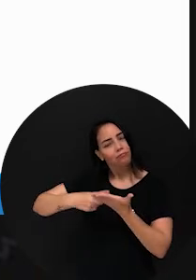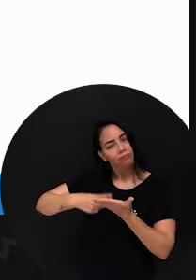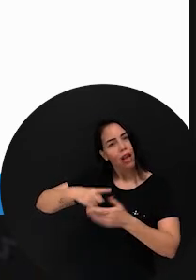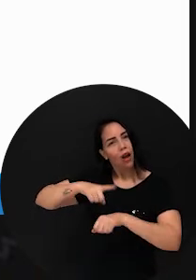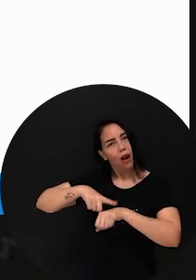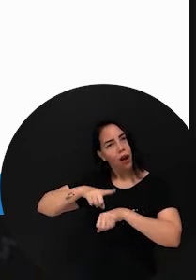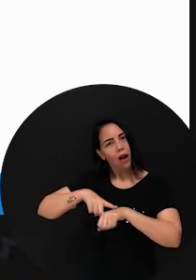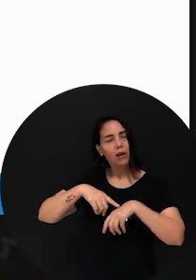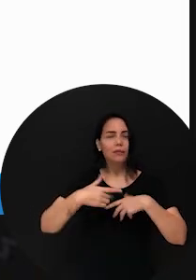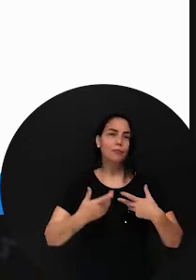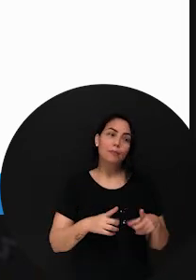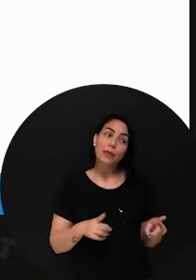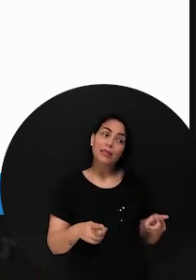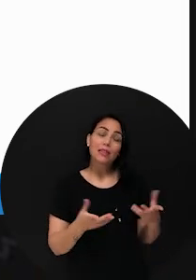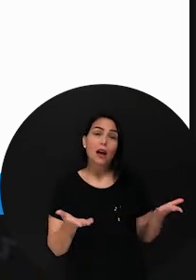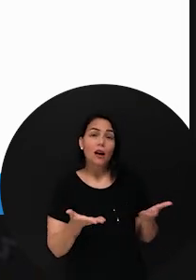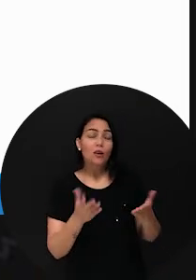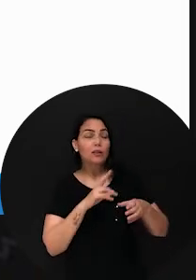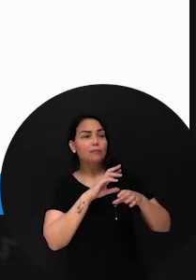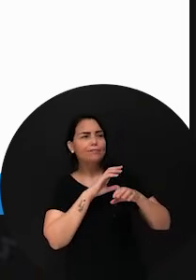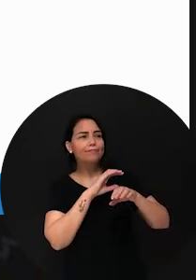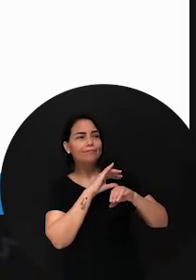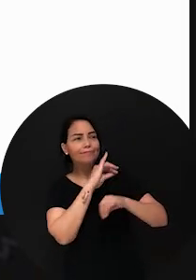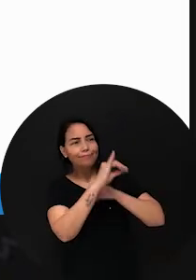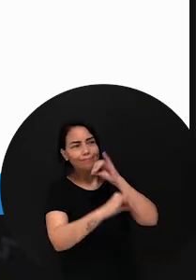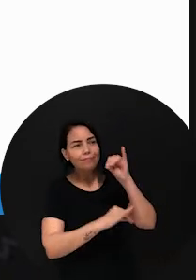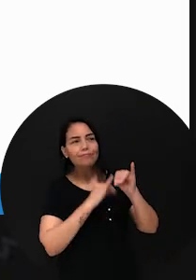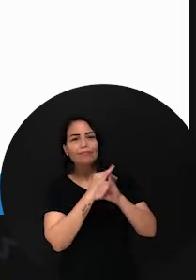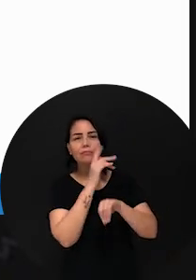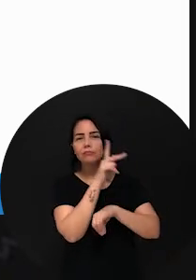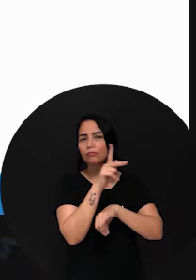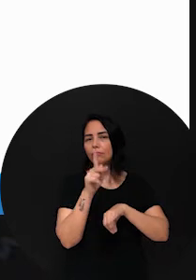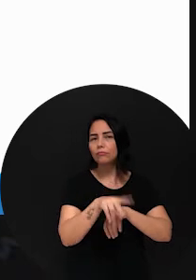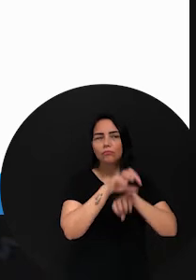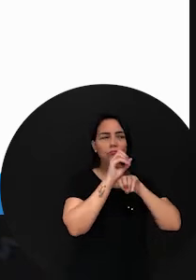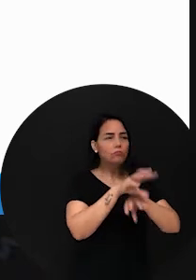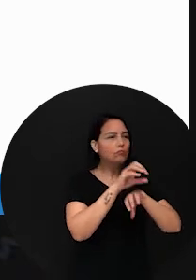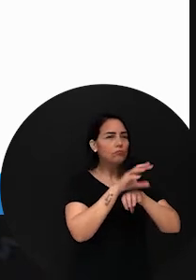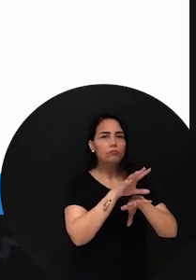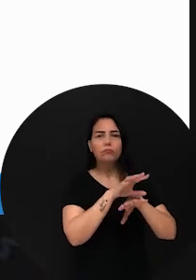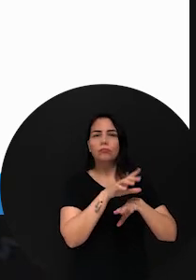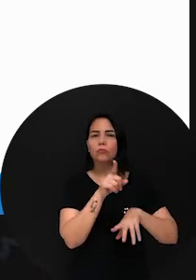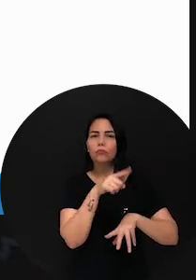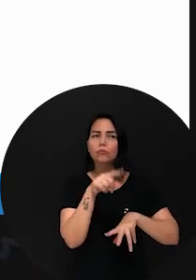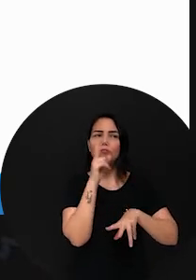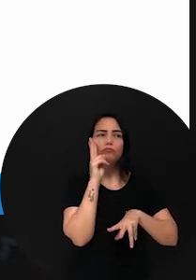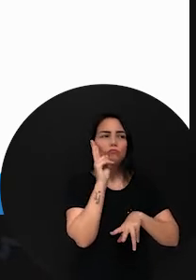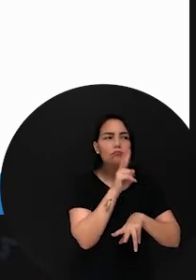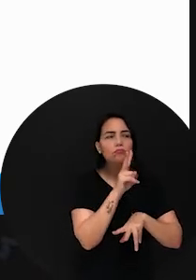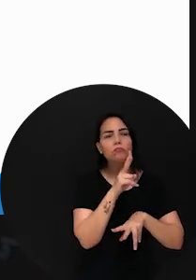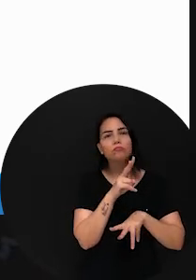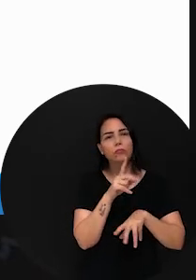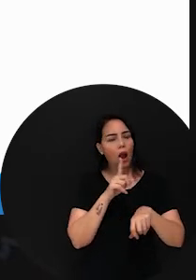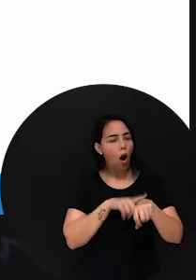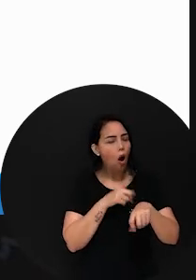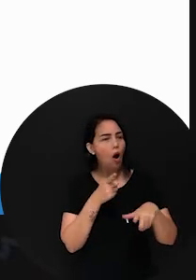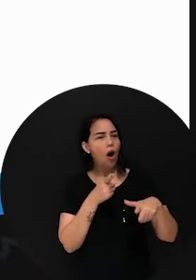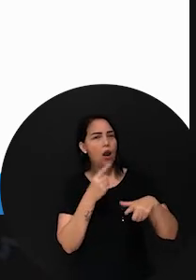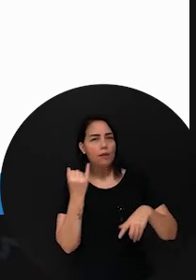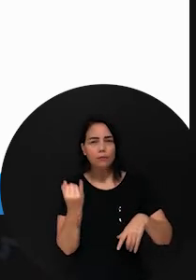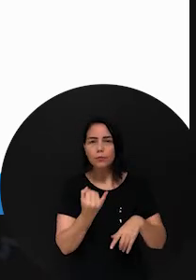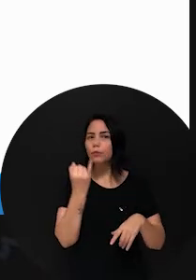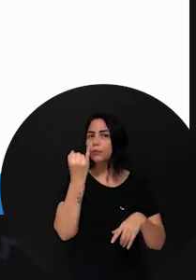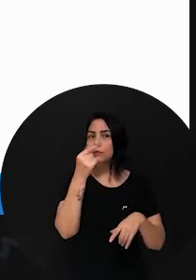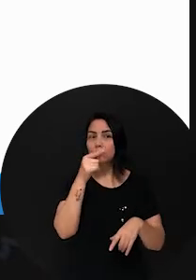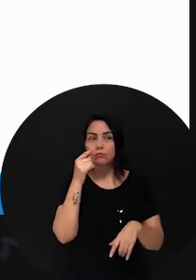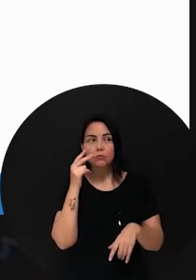tá? Mas agora no formato online, os professores estão dando aula, né, síncronas, ao vivo. Então isso é muito importante